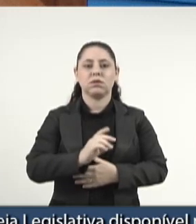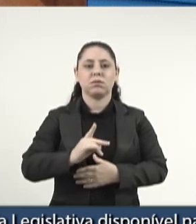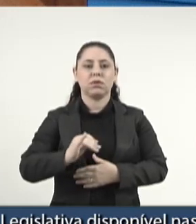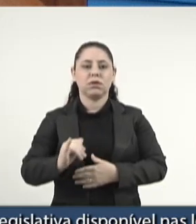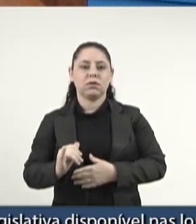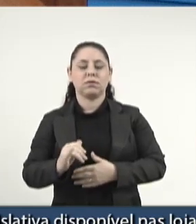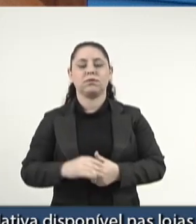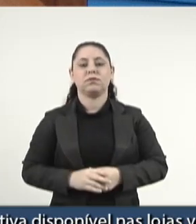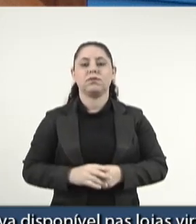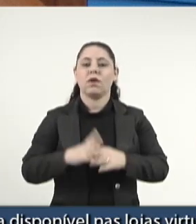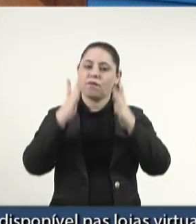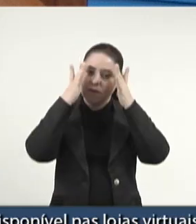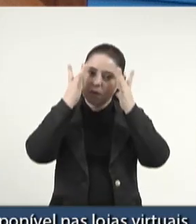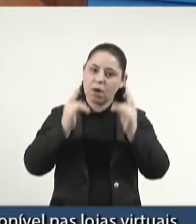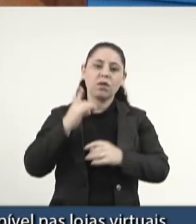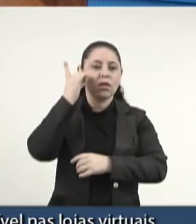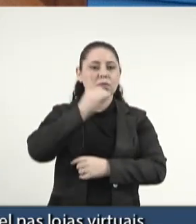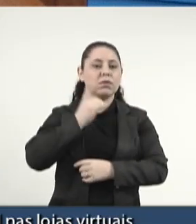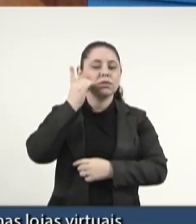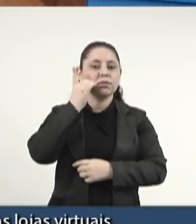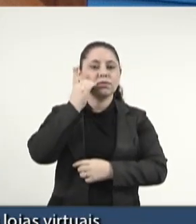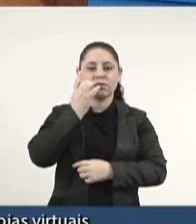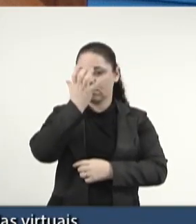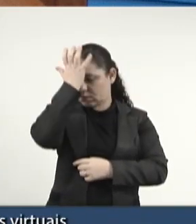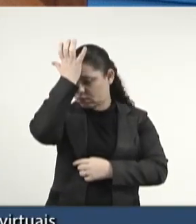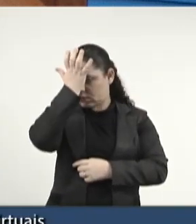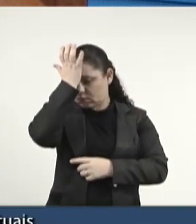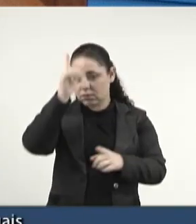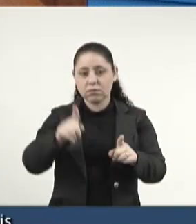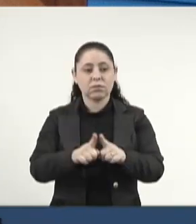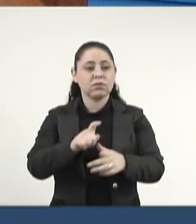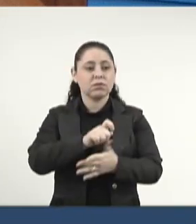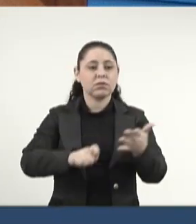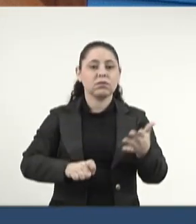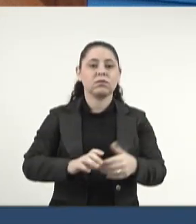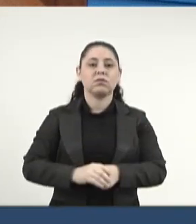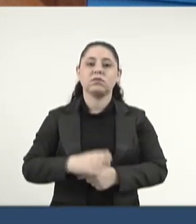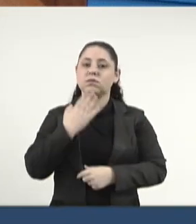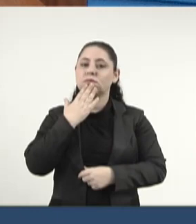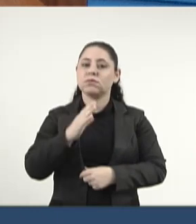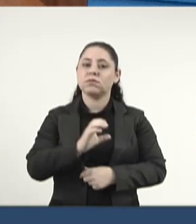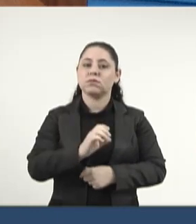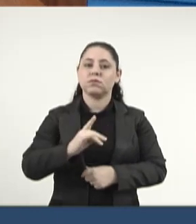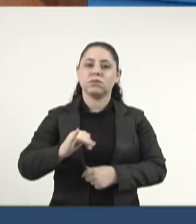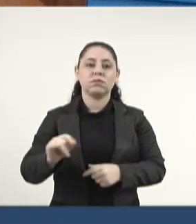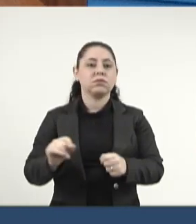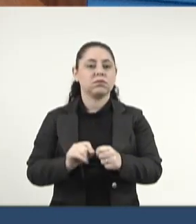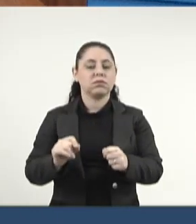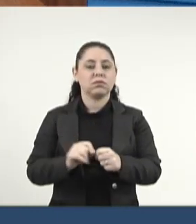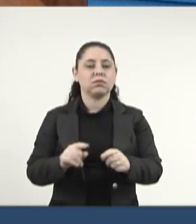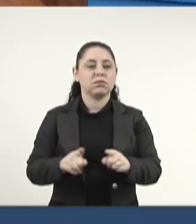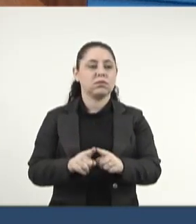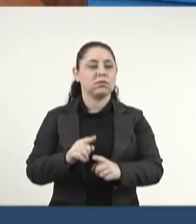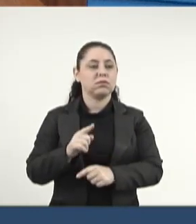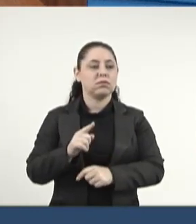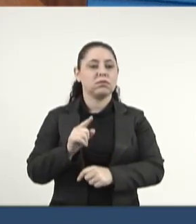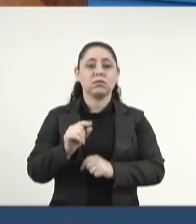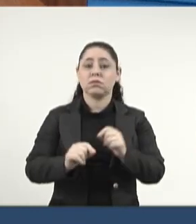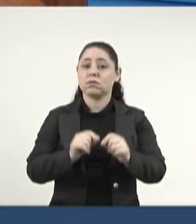CPI formulado pelo deputado Rafael Tavares e também assinem o pedido de CPI que farei